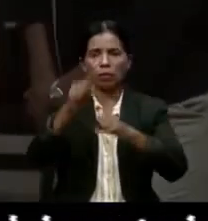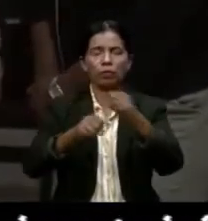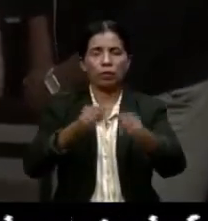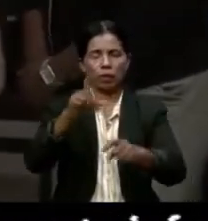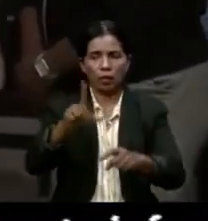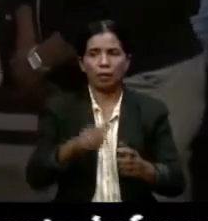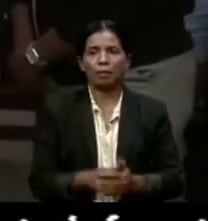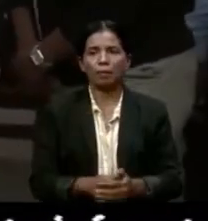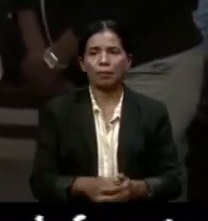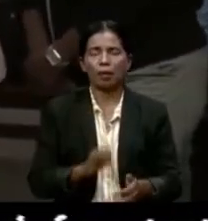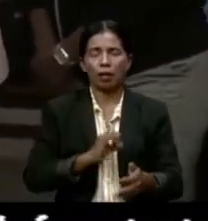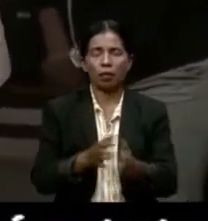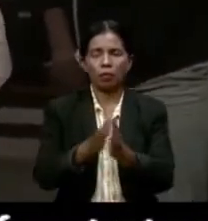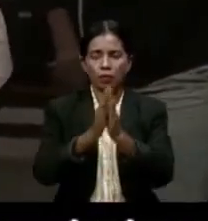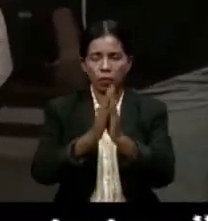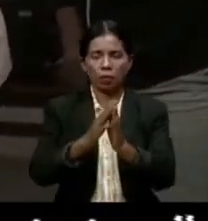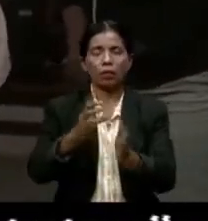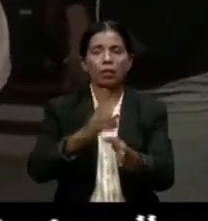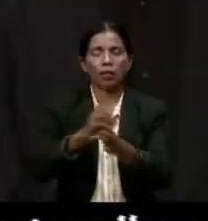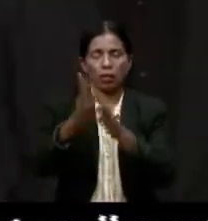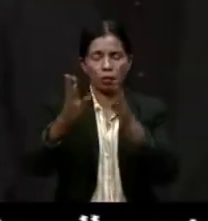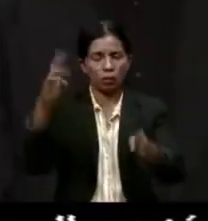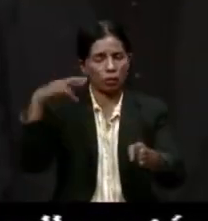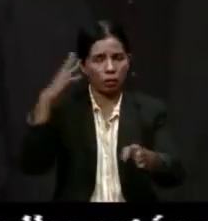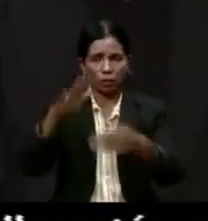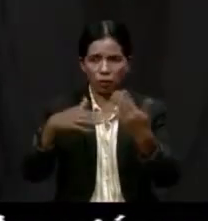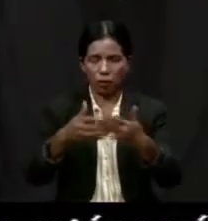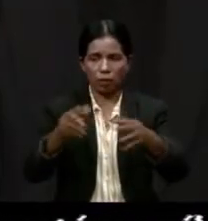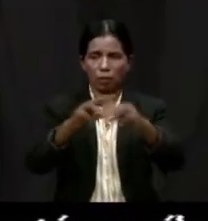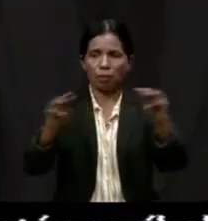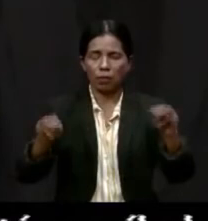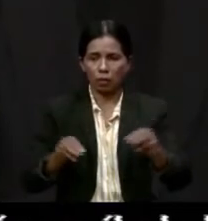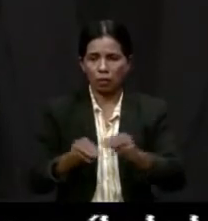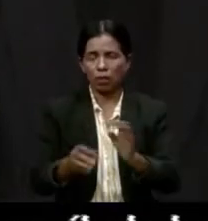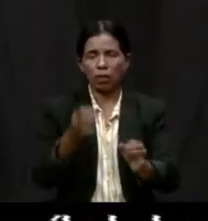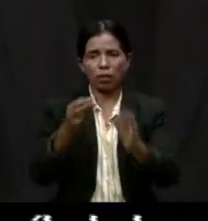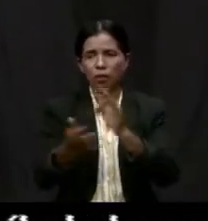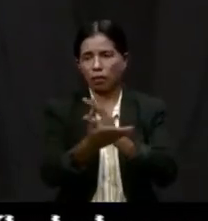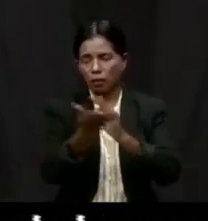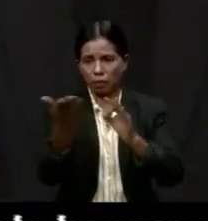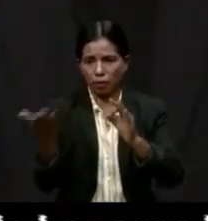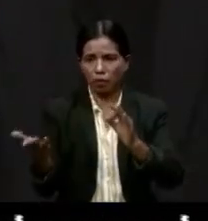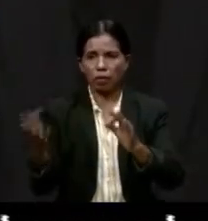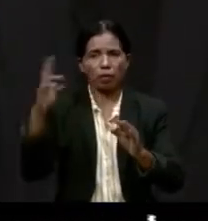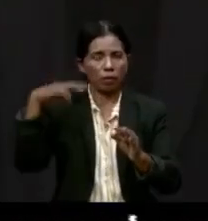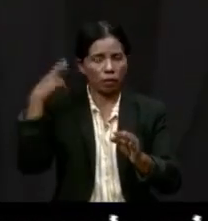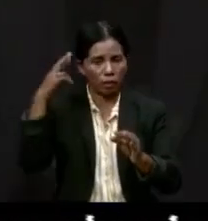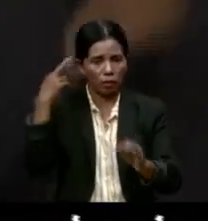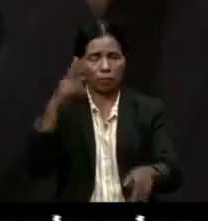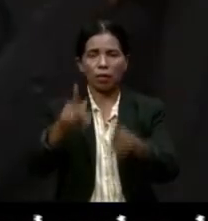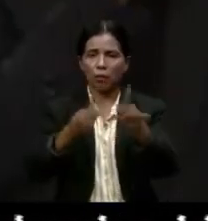russo lhe para a gestor Sira, e a município né? Também kita posisira narali radio